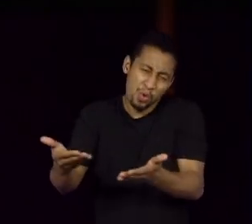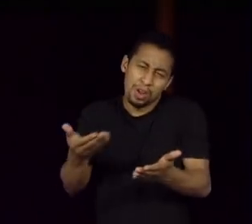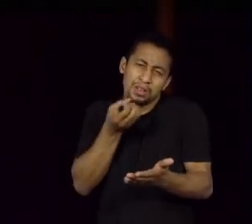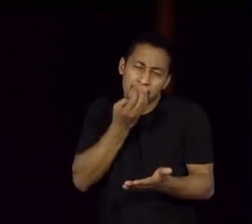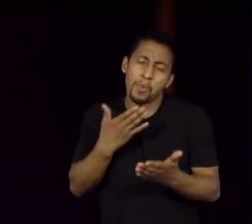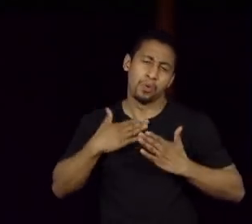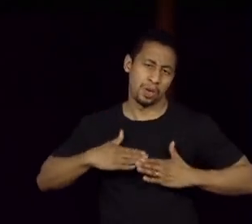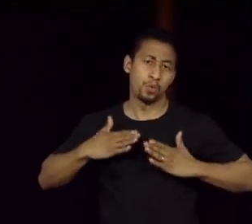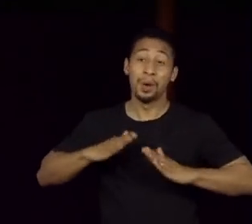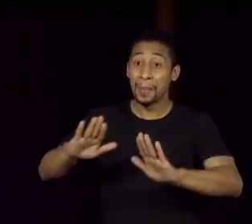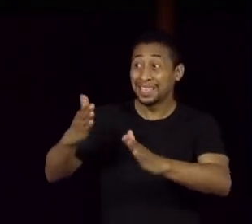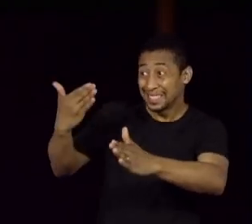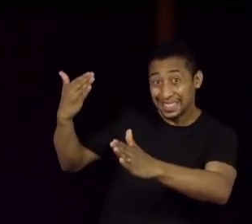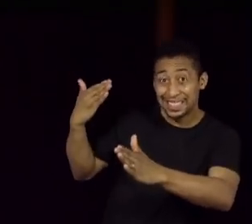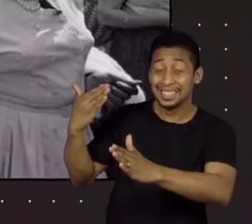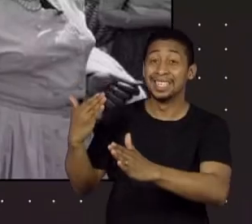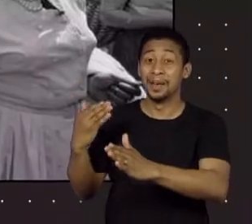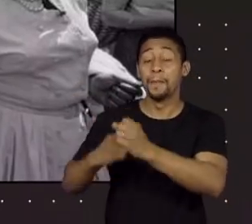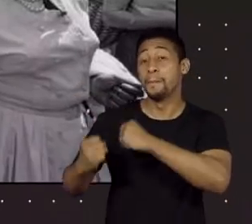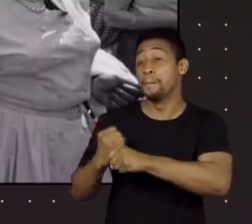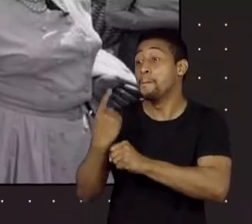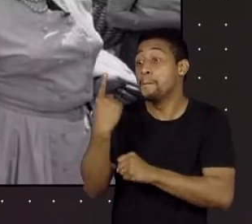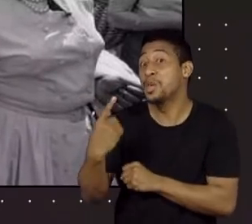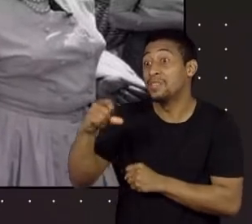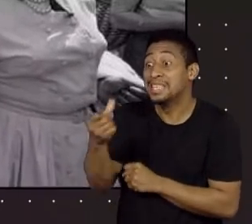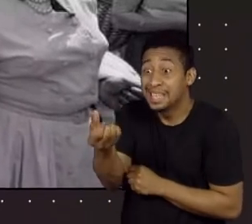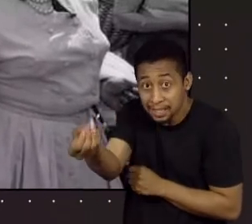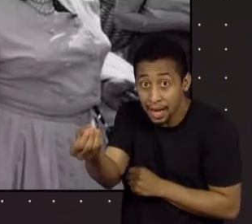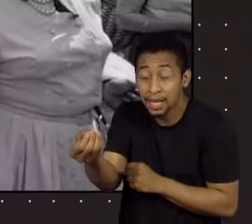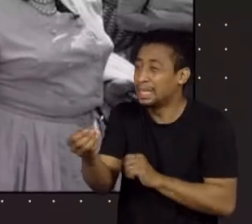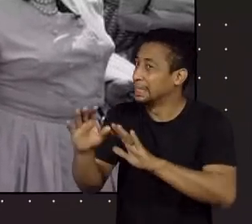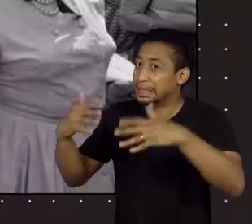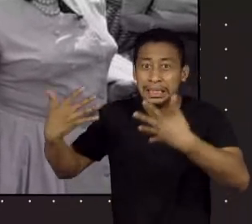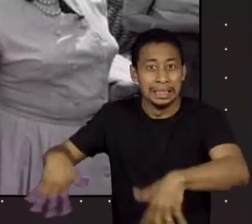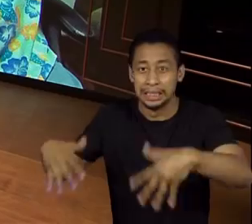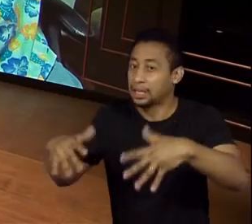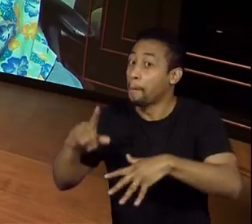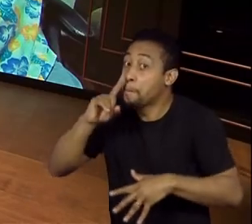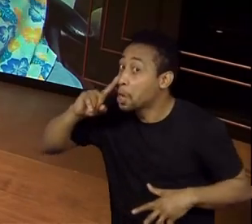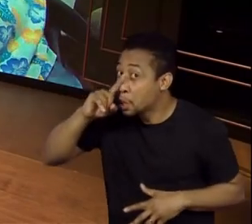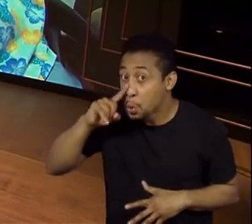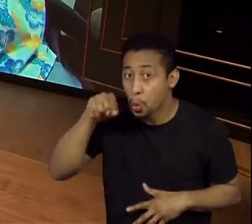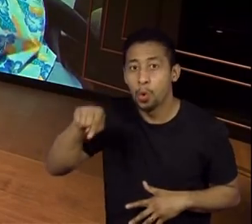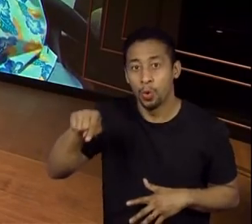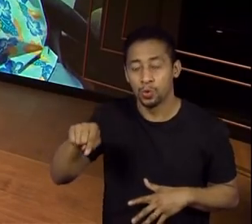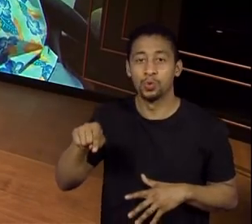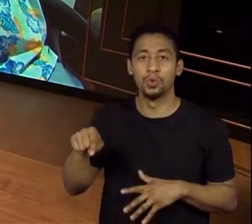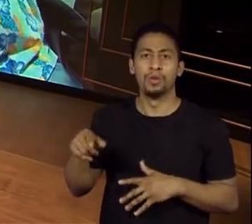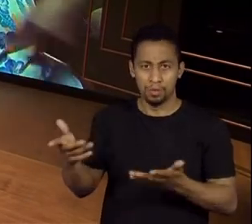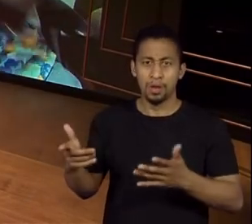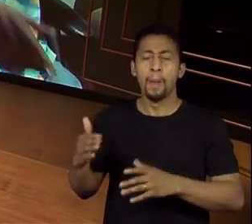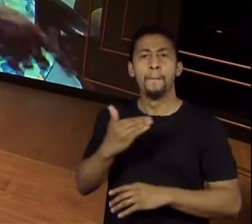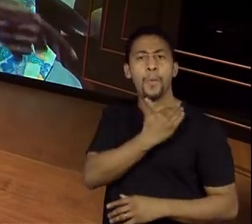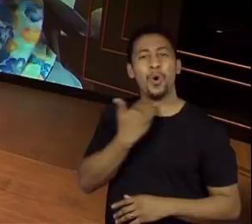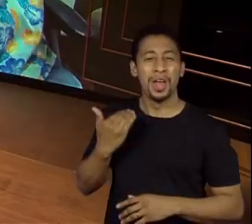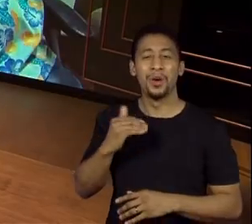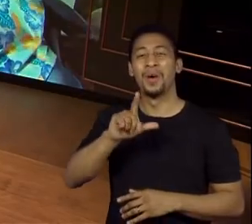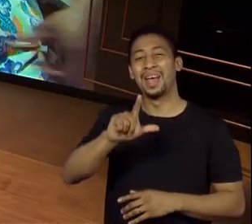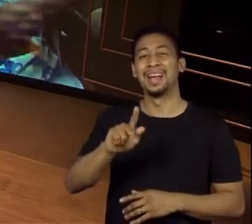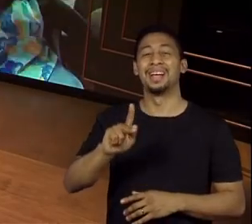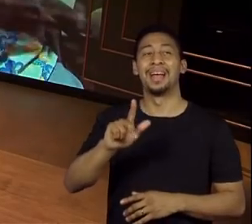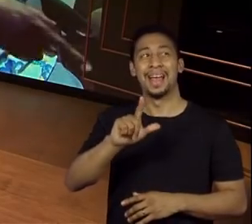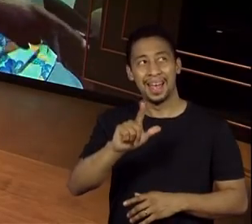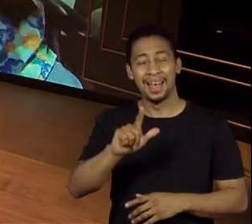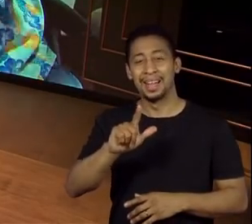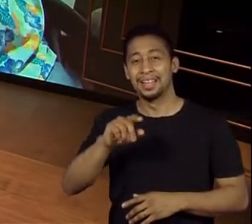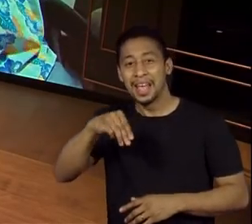60, tinha dado aquele estouro lá em Little Rock, tinha acontecido a morte de Luther King,